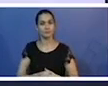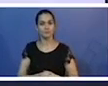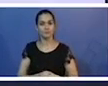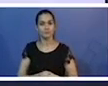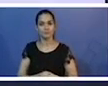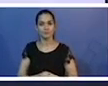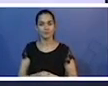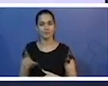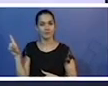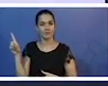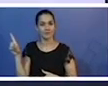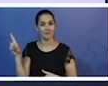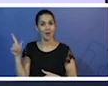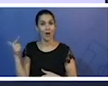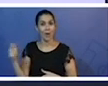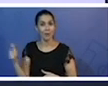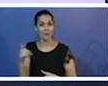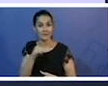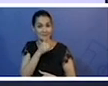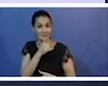Olha esse outro exemplo aqui, ó.